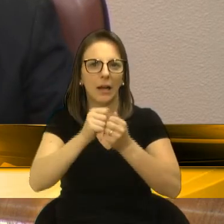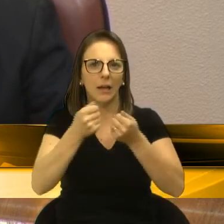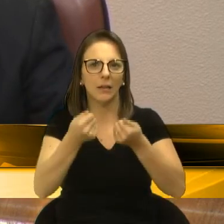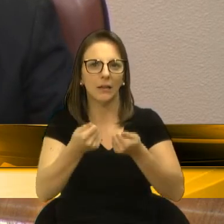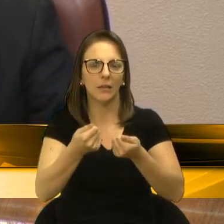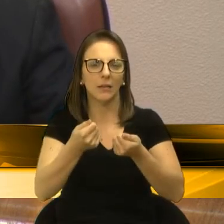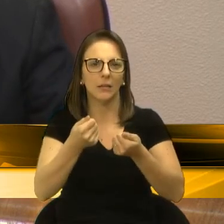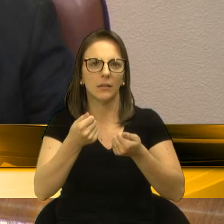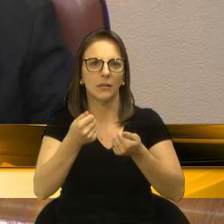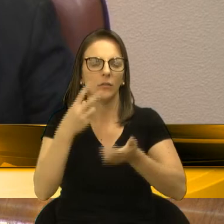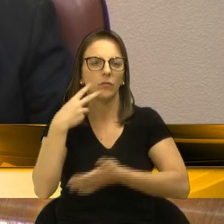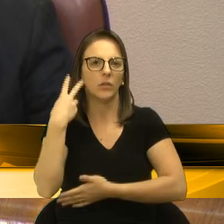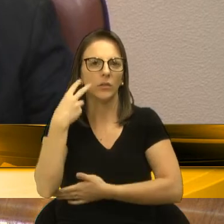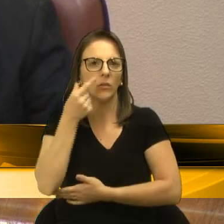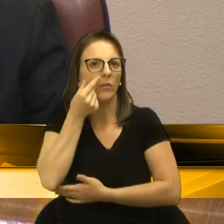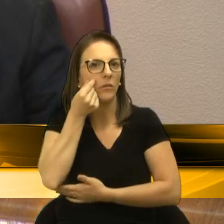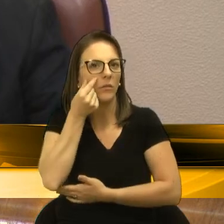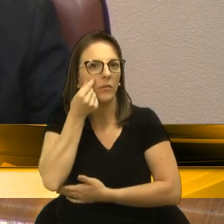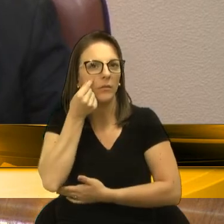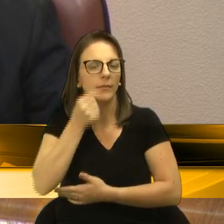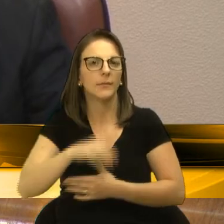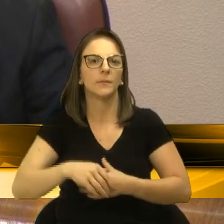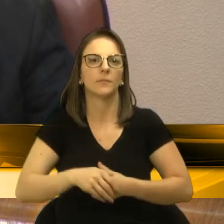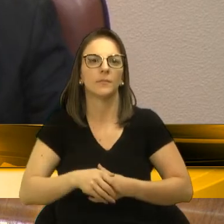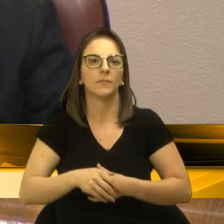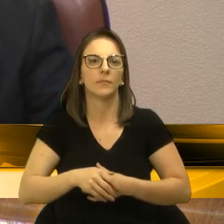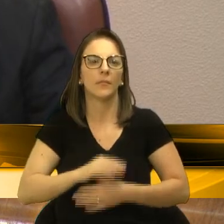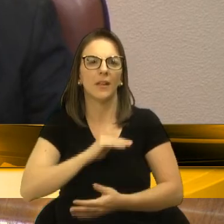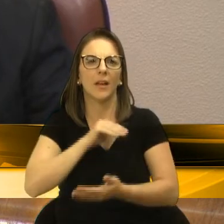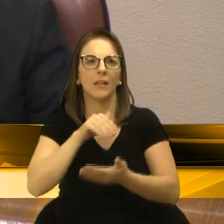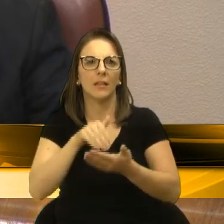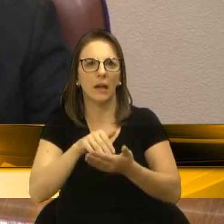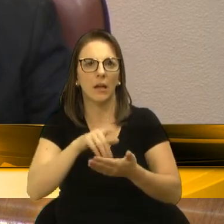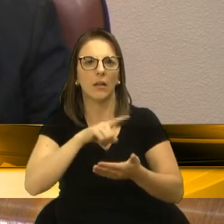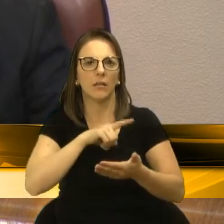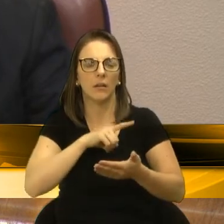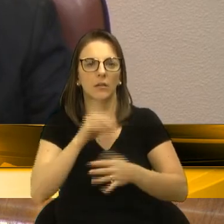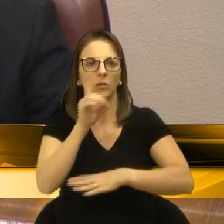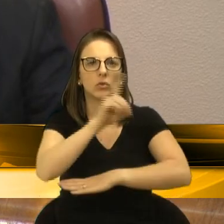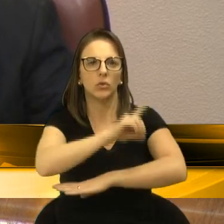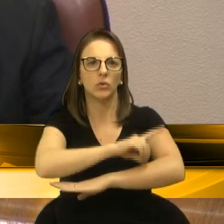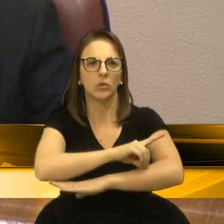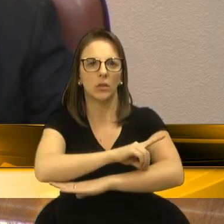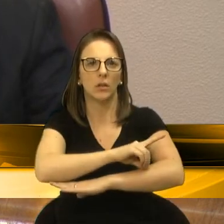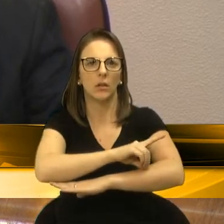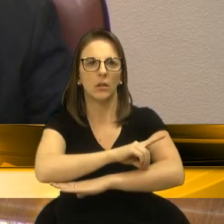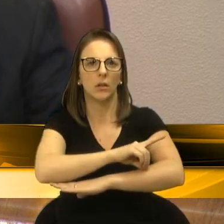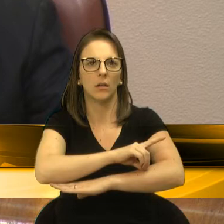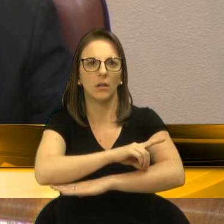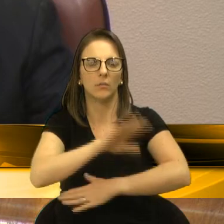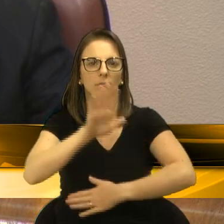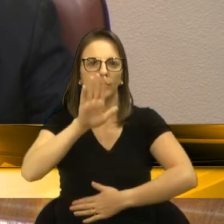Eloy Frisso, abre parênteses, PSB, até que conste da data, senhor presidente, pela ordem.